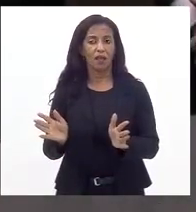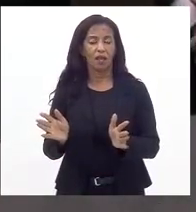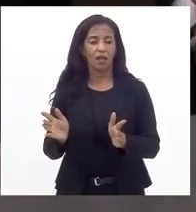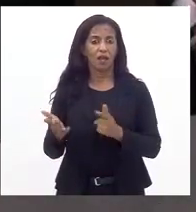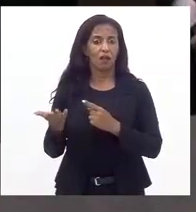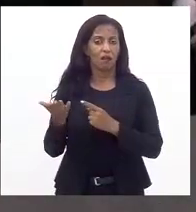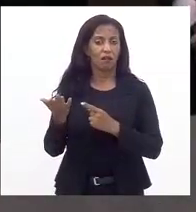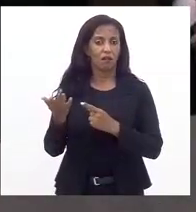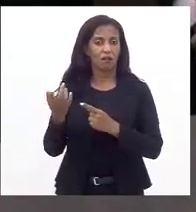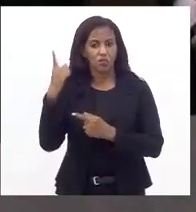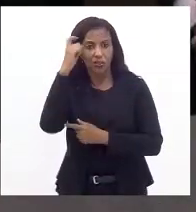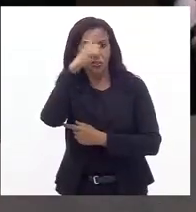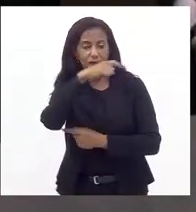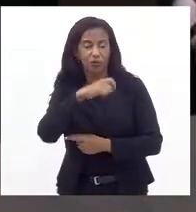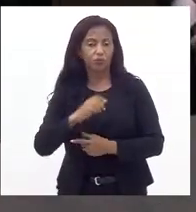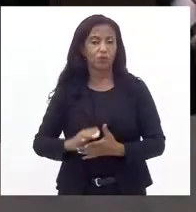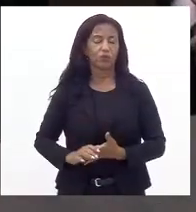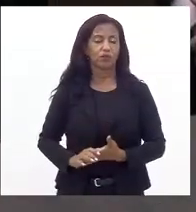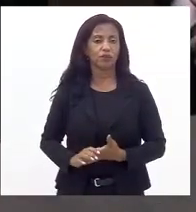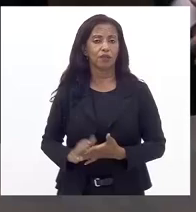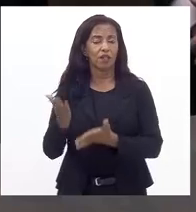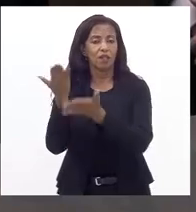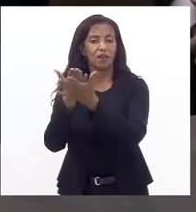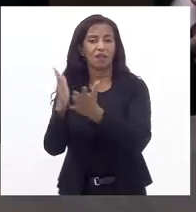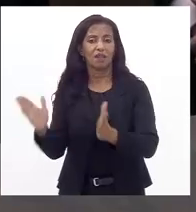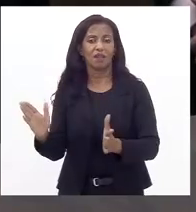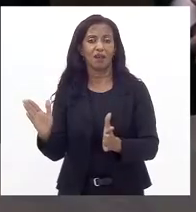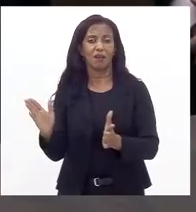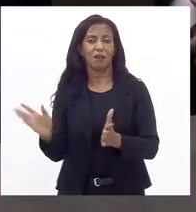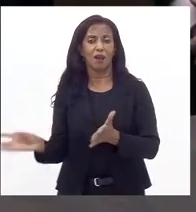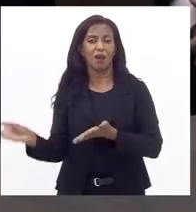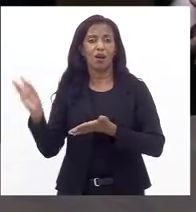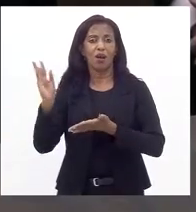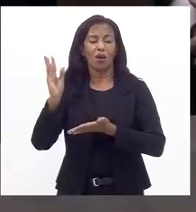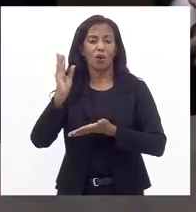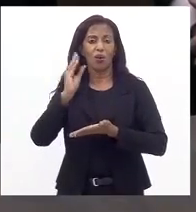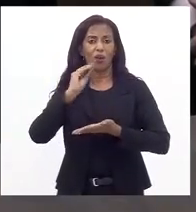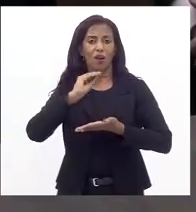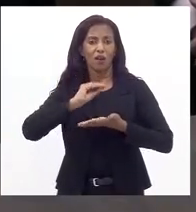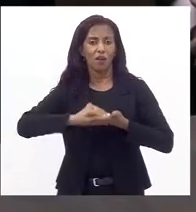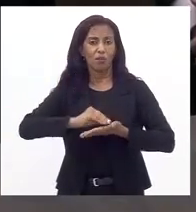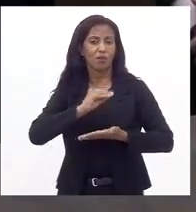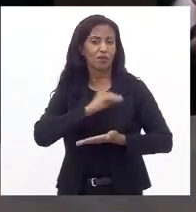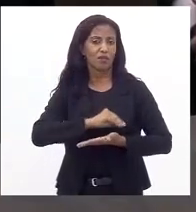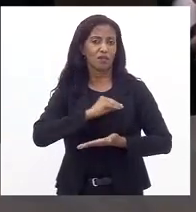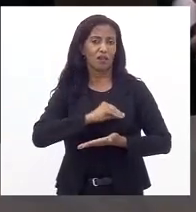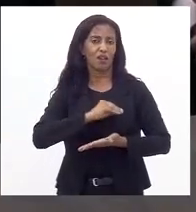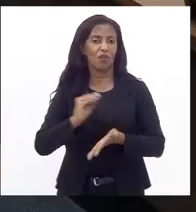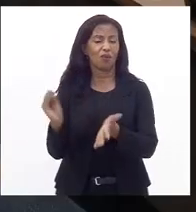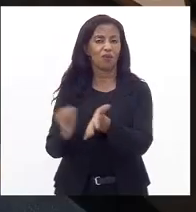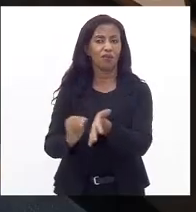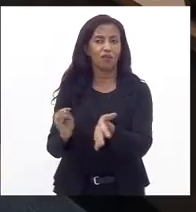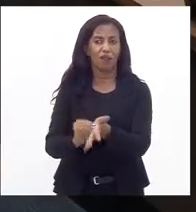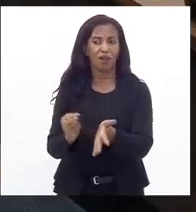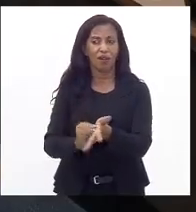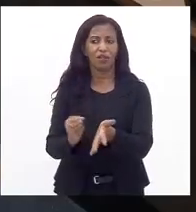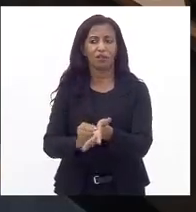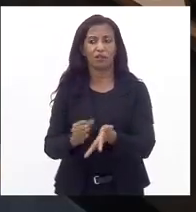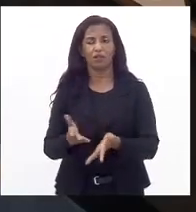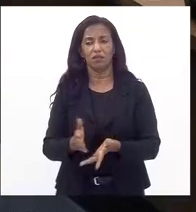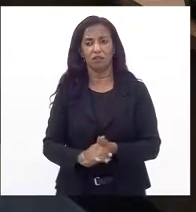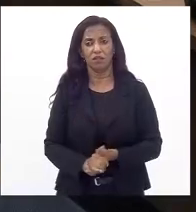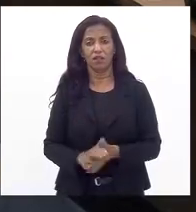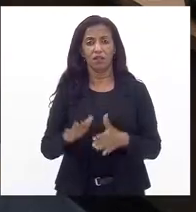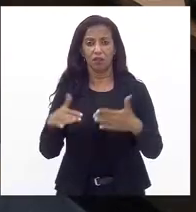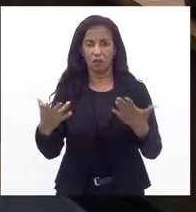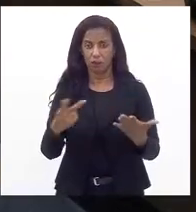implica em terminar com a reposição salarial que ainda não tá ascensionados só pra